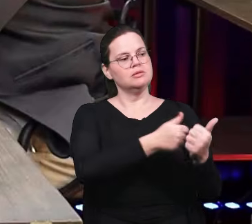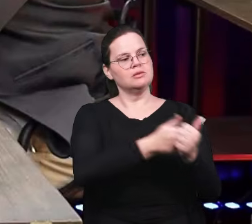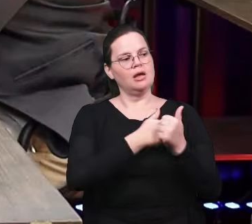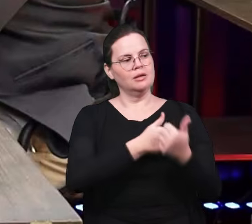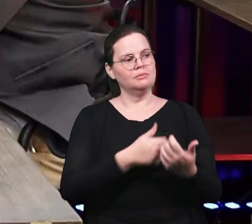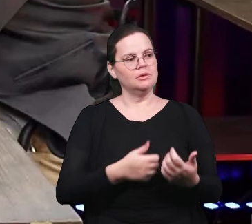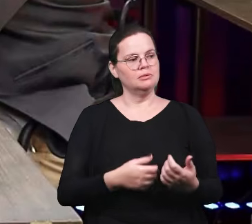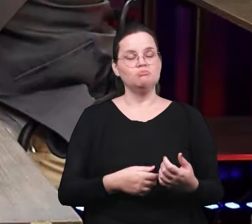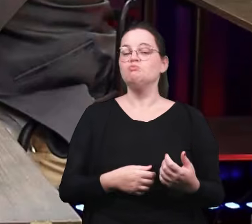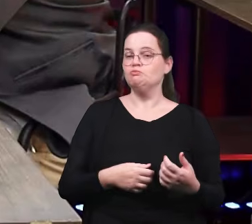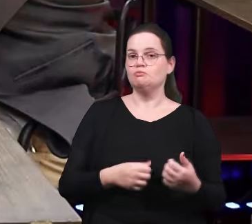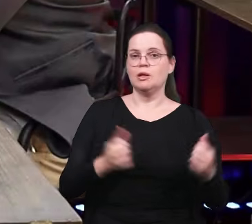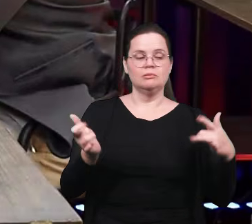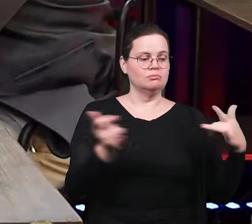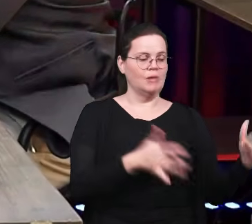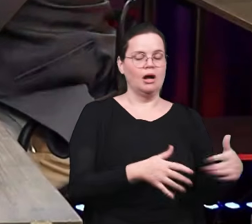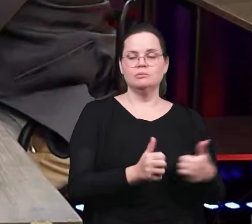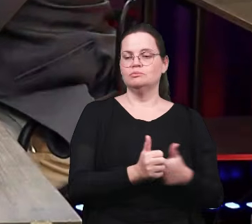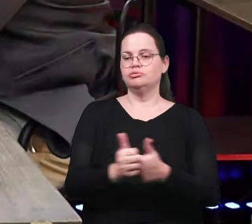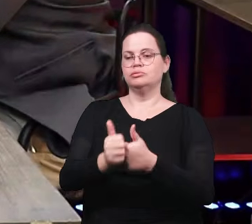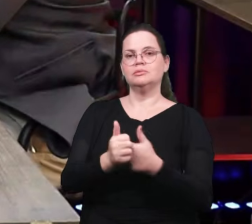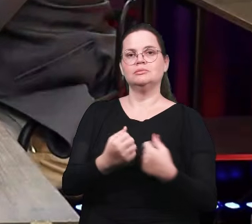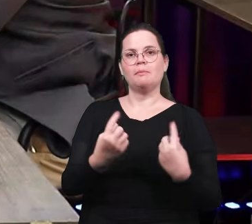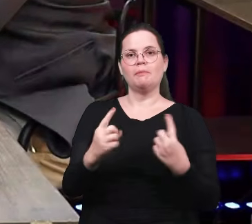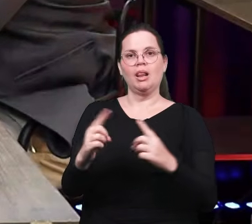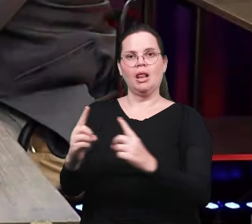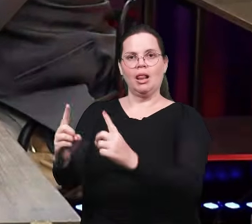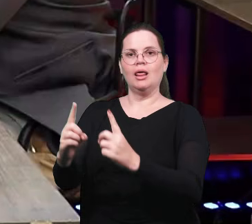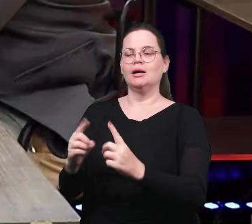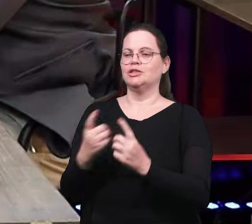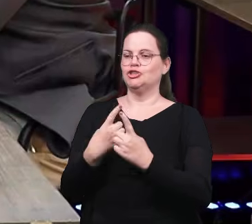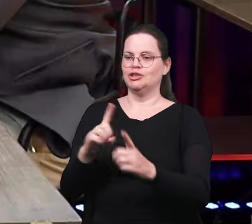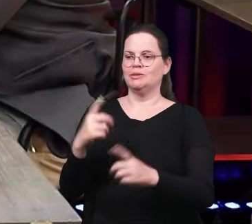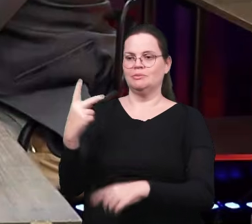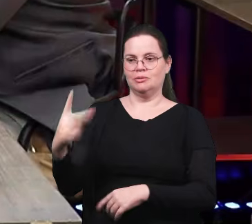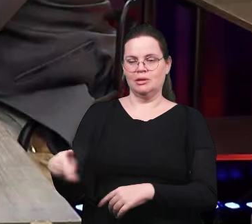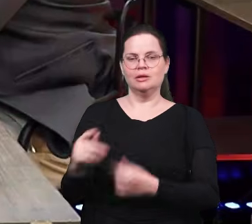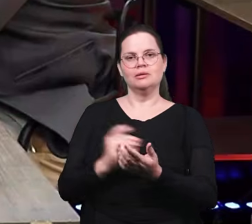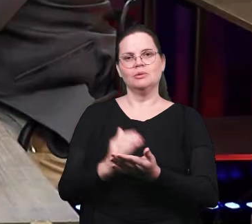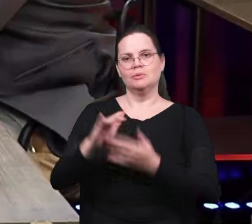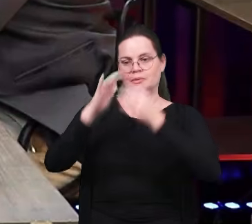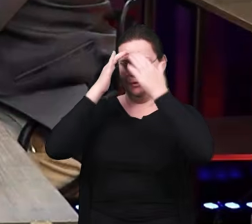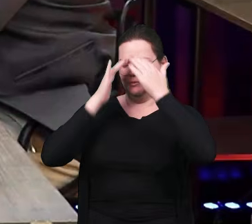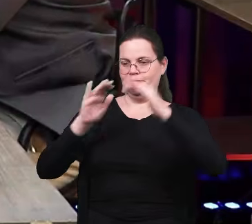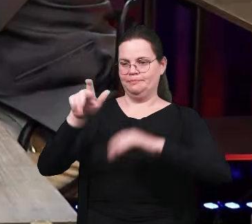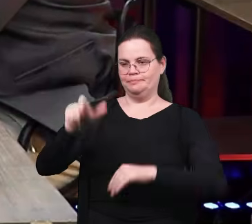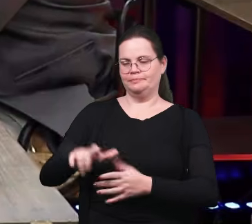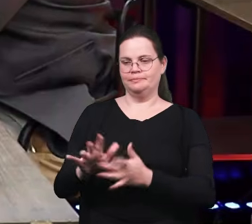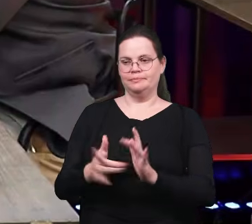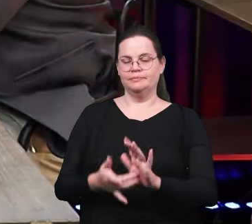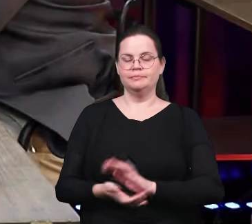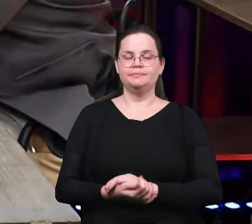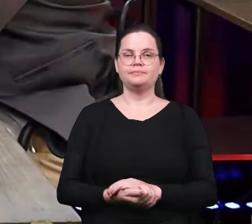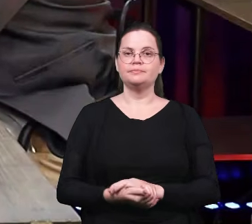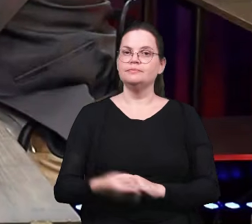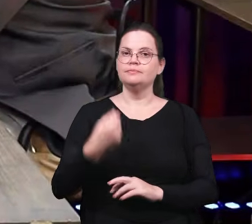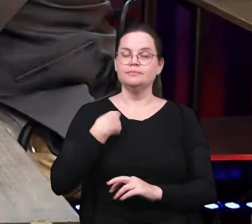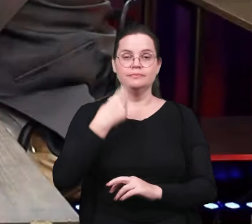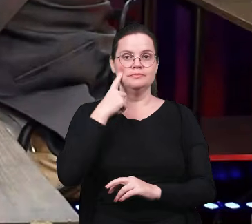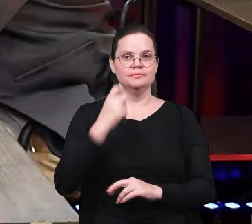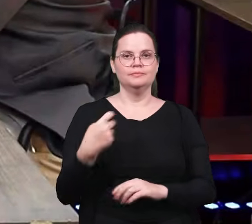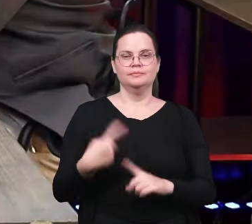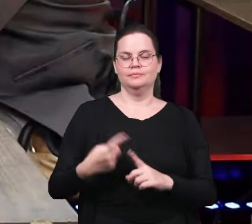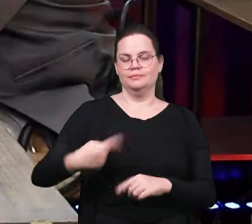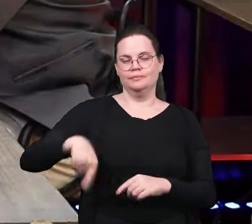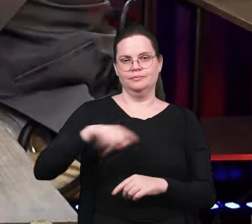ouvidos, ele se torna seu discípulo e fazendo a sua vontade. É interessante porque nós estamos vendo de uma maneira